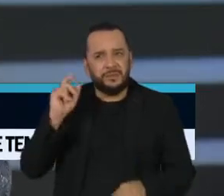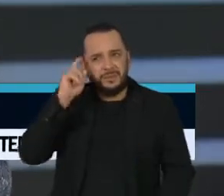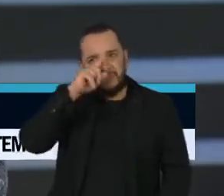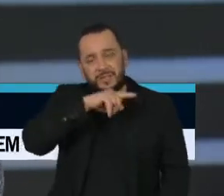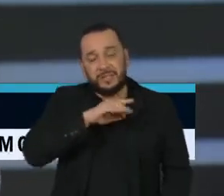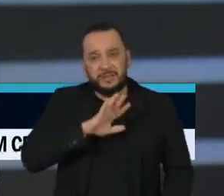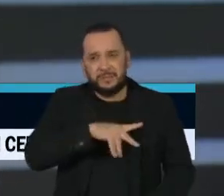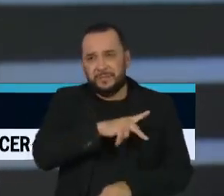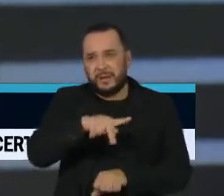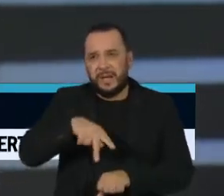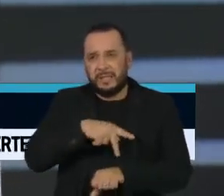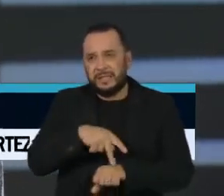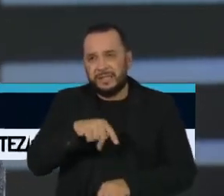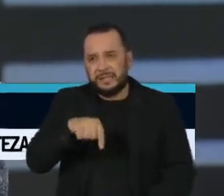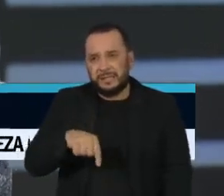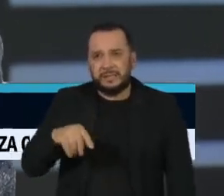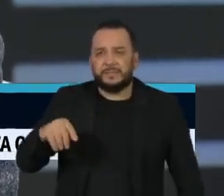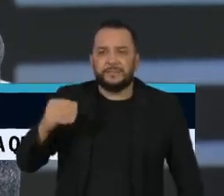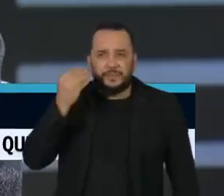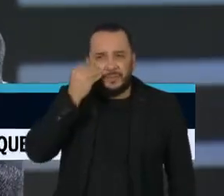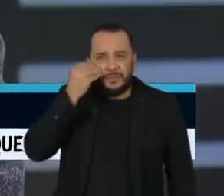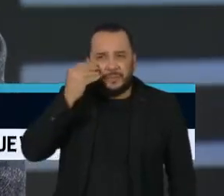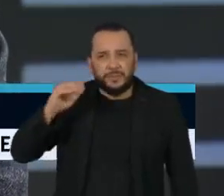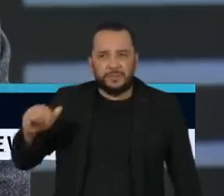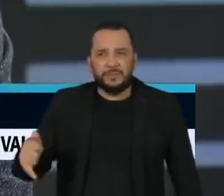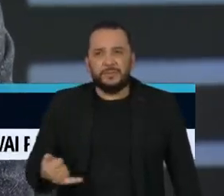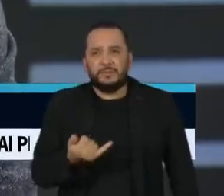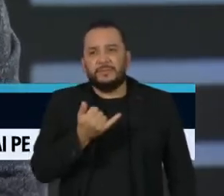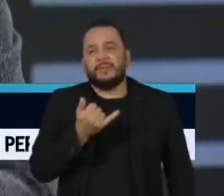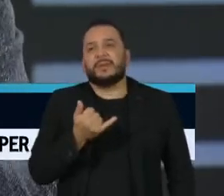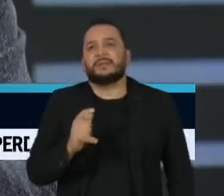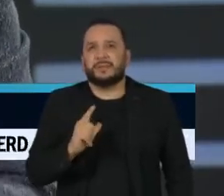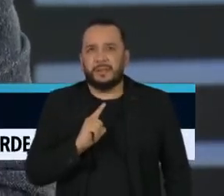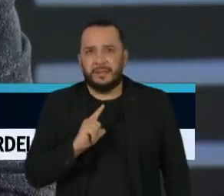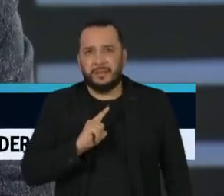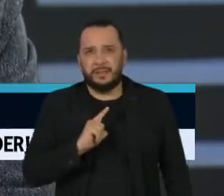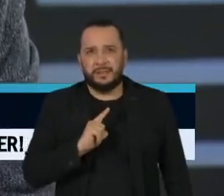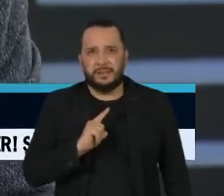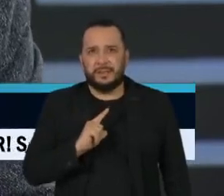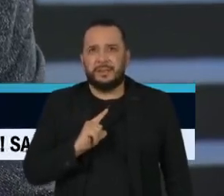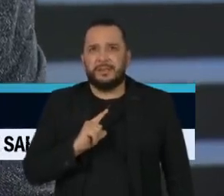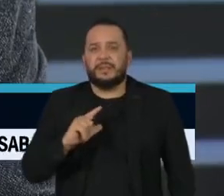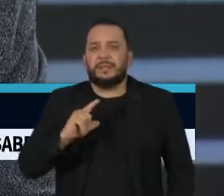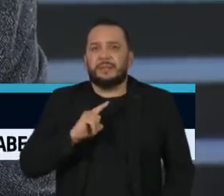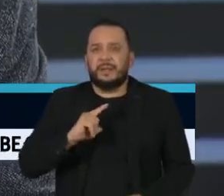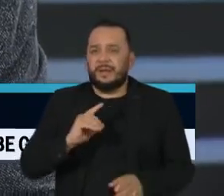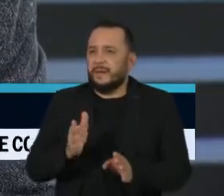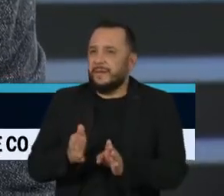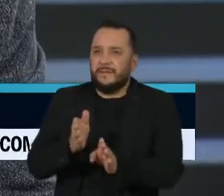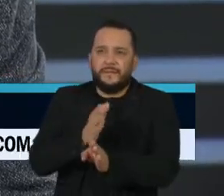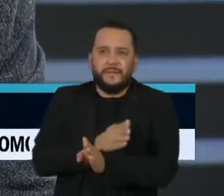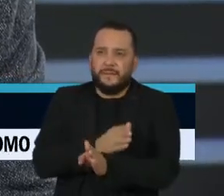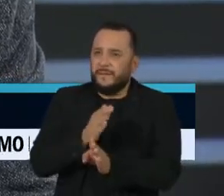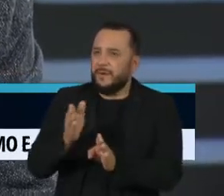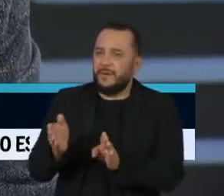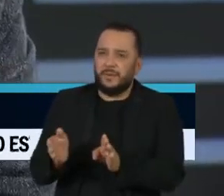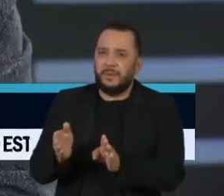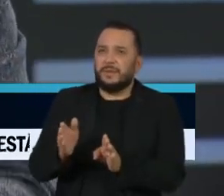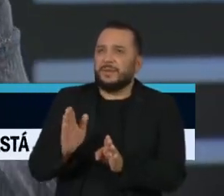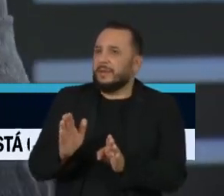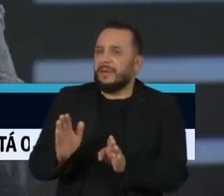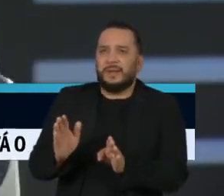que tem grandes oportunidades é grandes o portal nós somos fronteiras de expansão